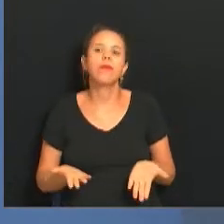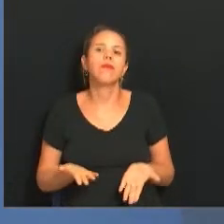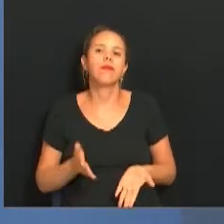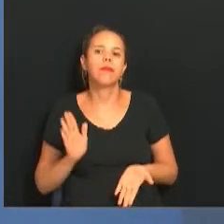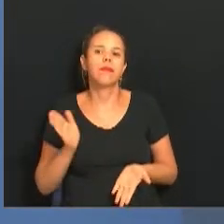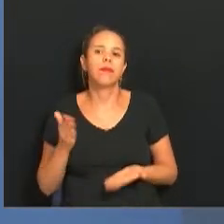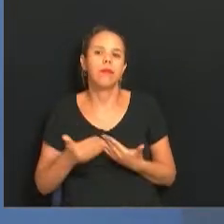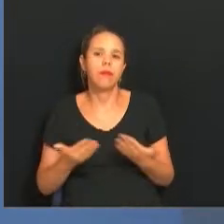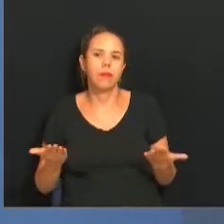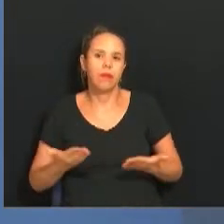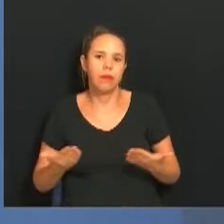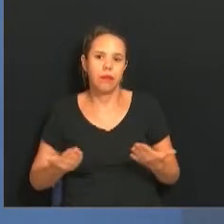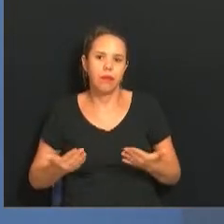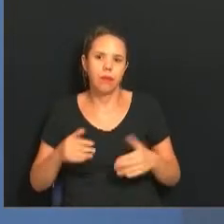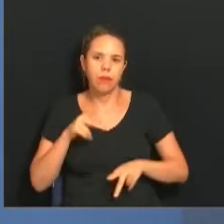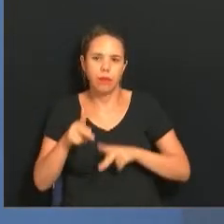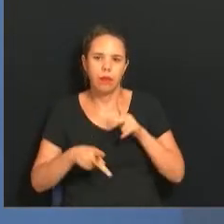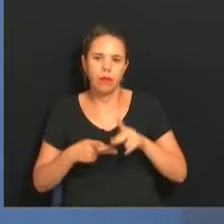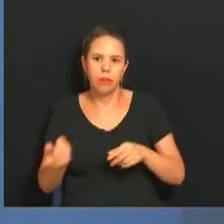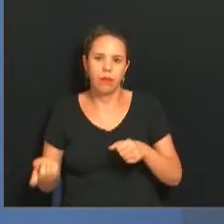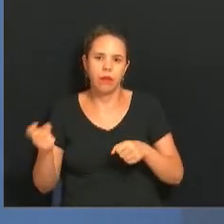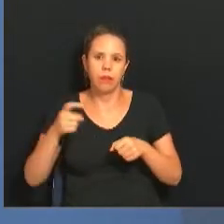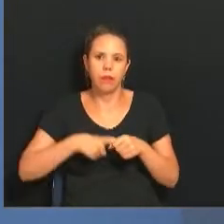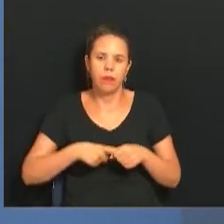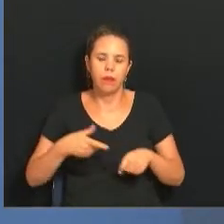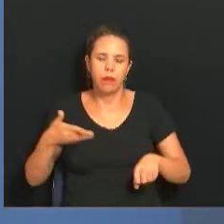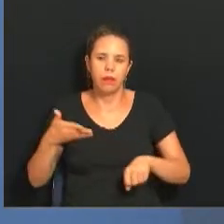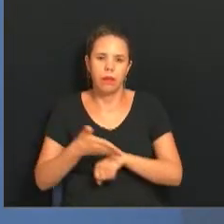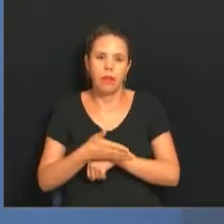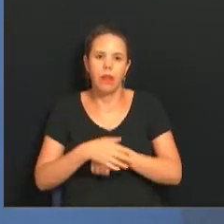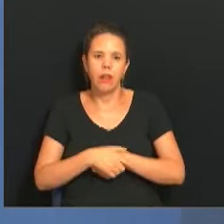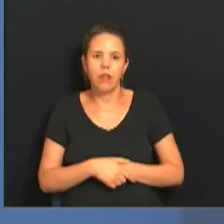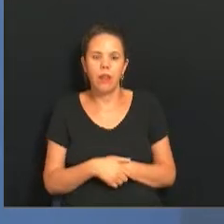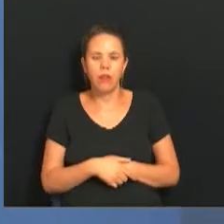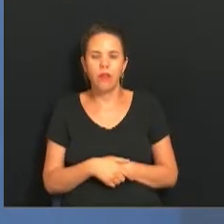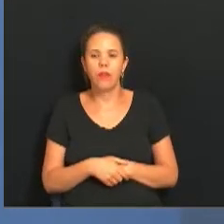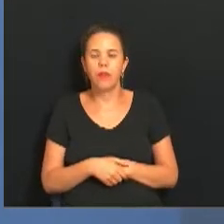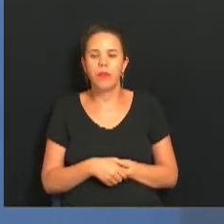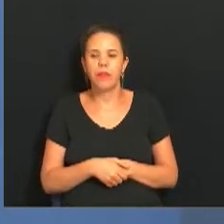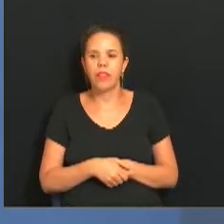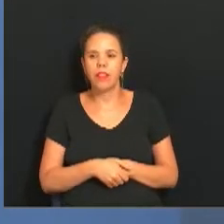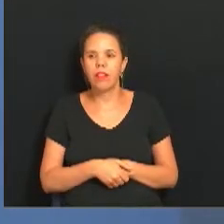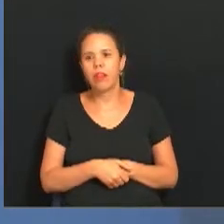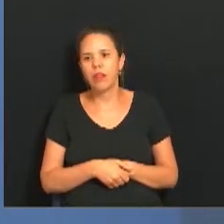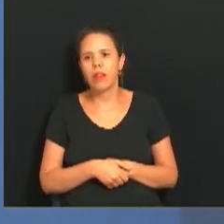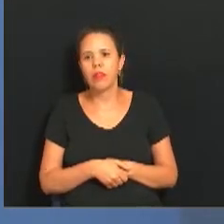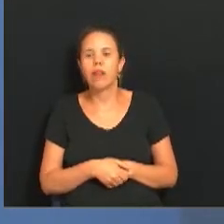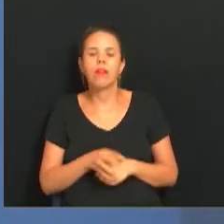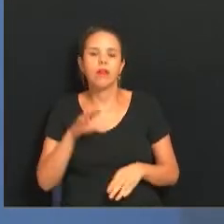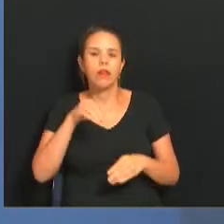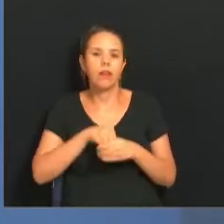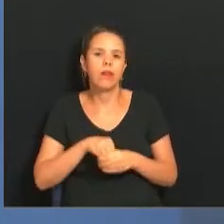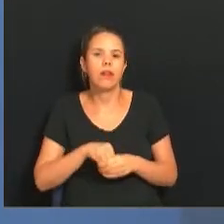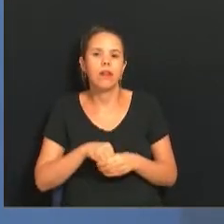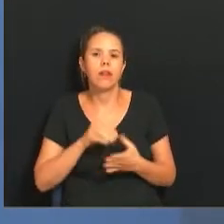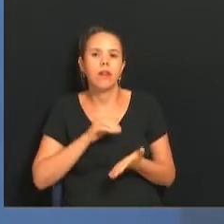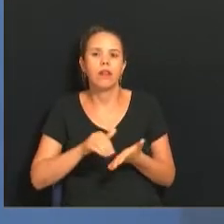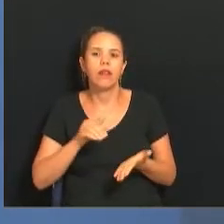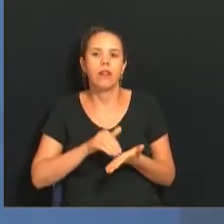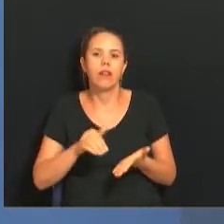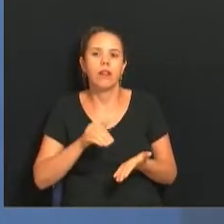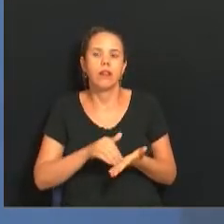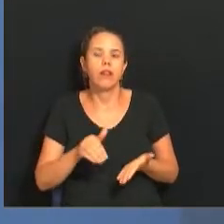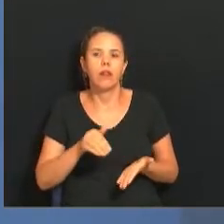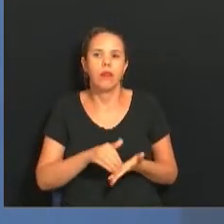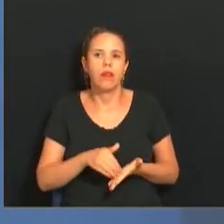de hoje, a população volta a ter acesso às dependências da casa, inclusive aos gabinetes,